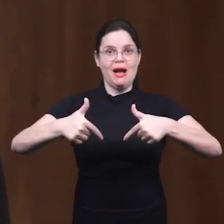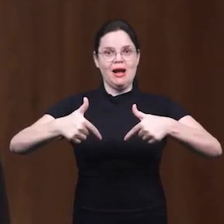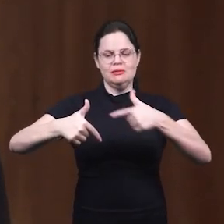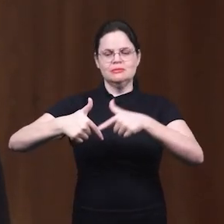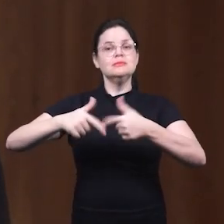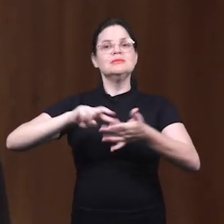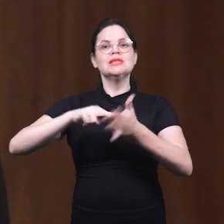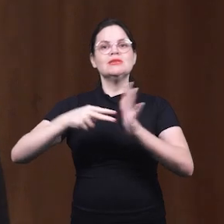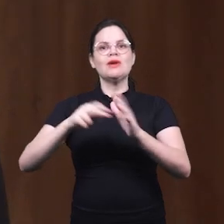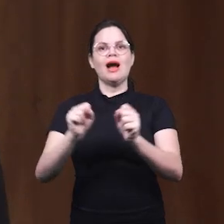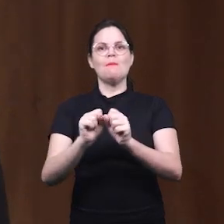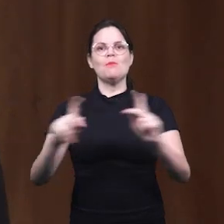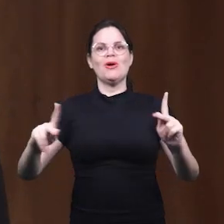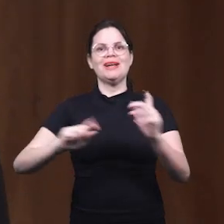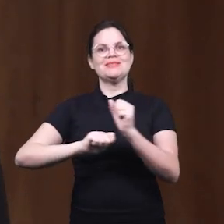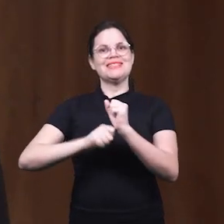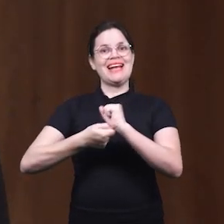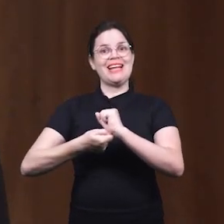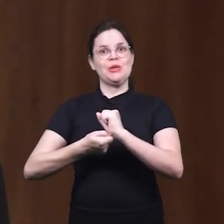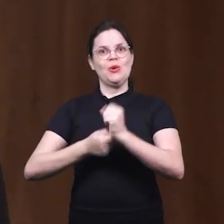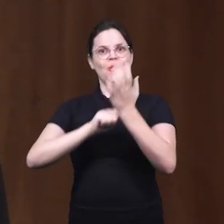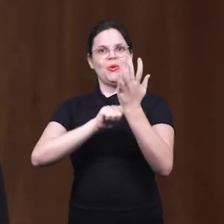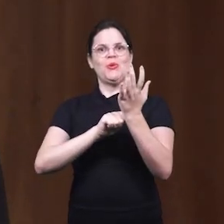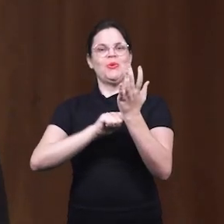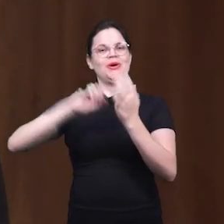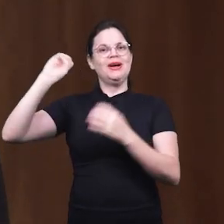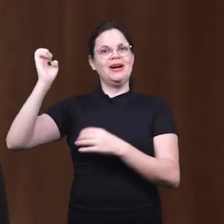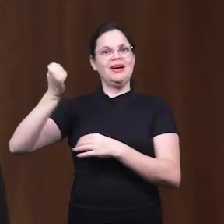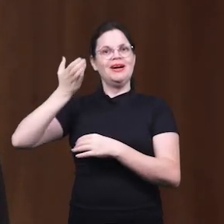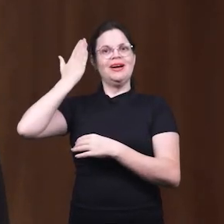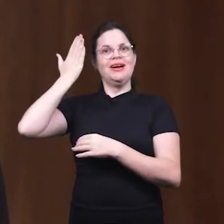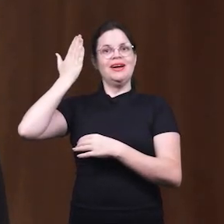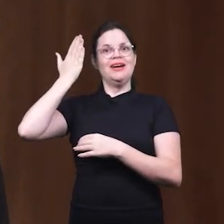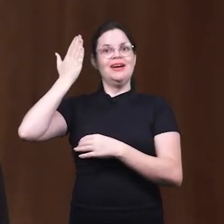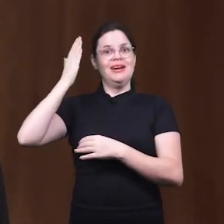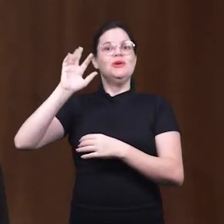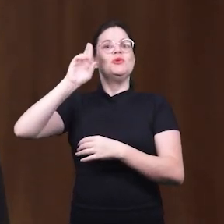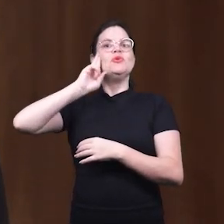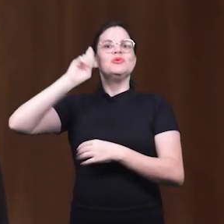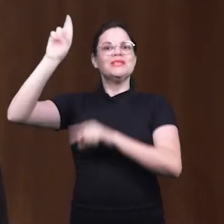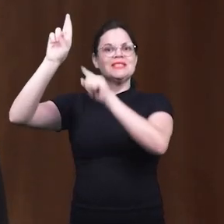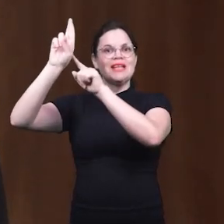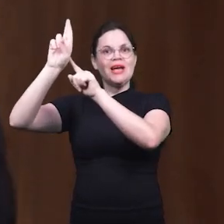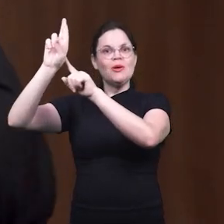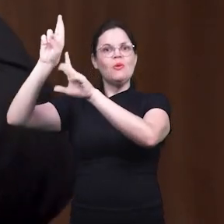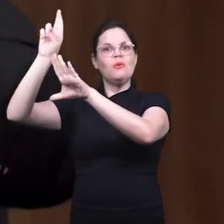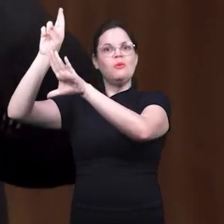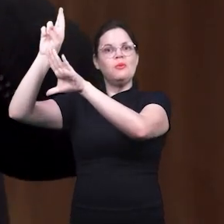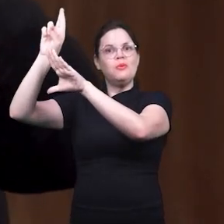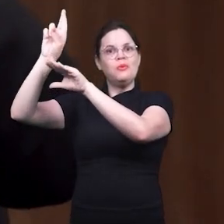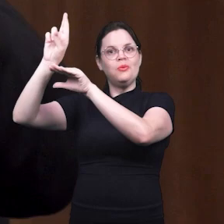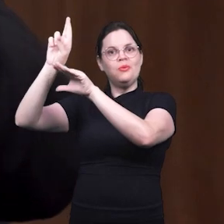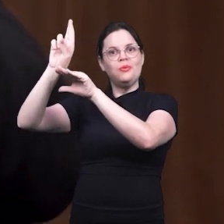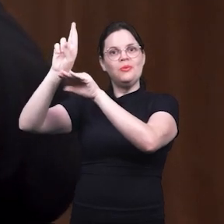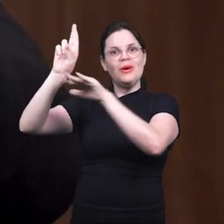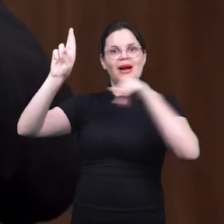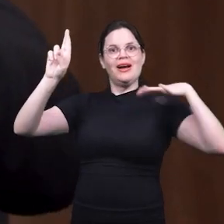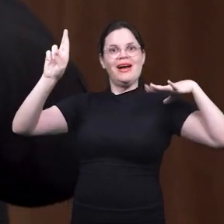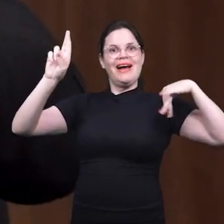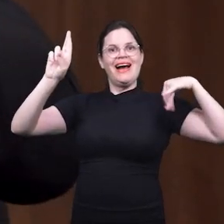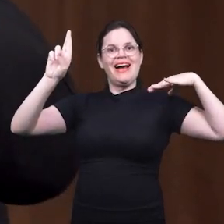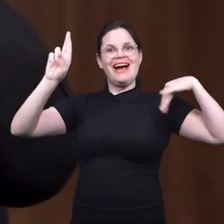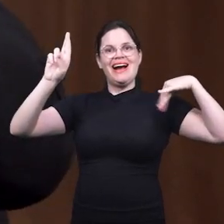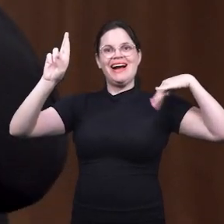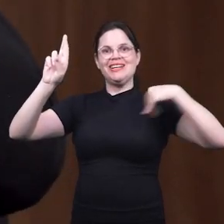Apocalipse. O Senhor Jesus desce do céu com os anjos do seu poder. Então, o Senhor Jesus